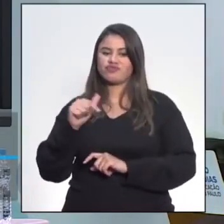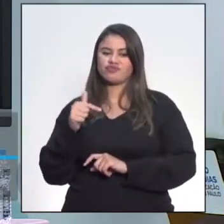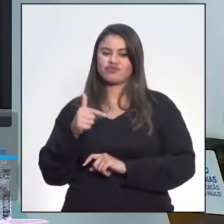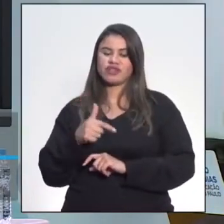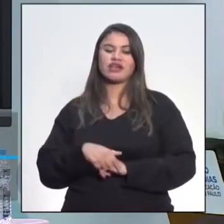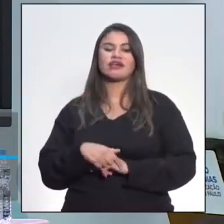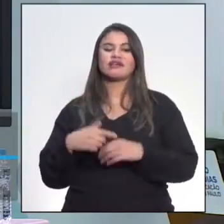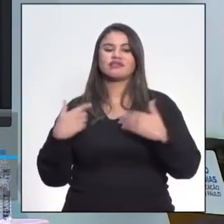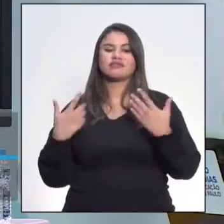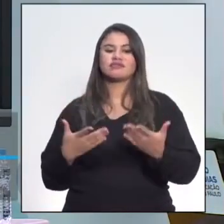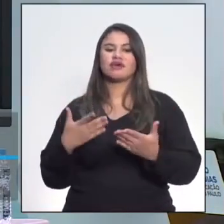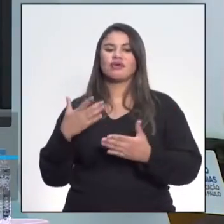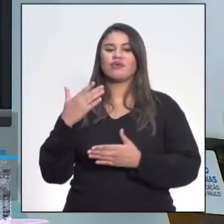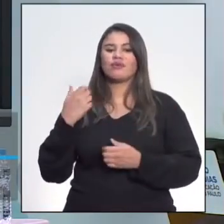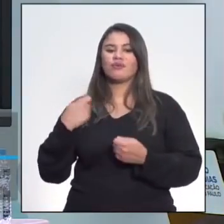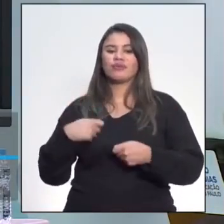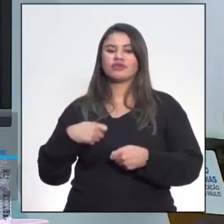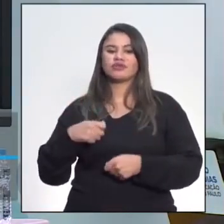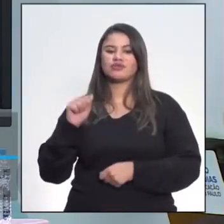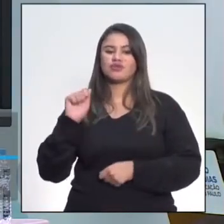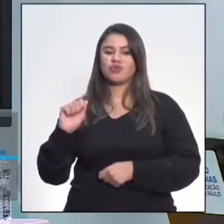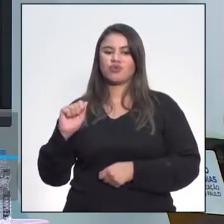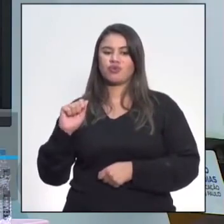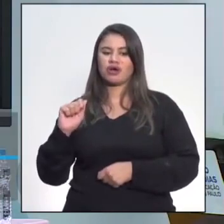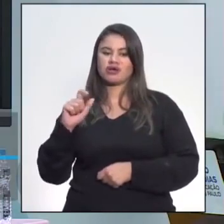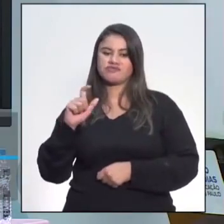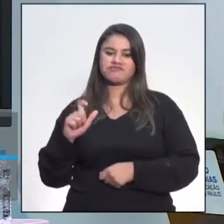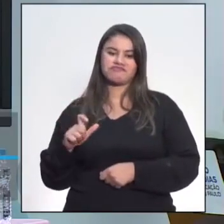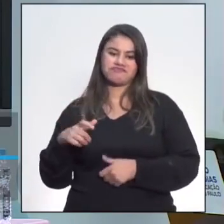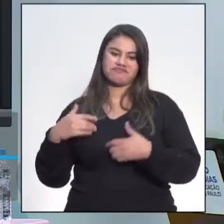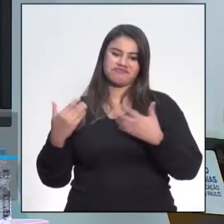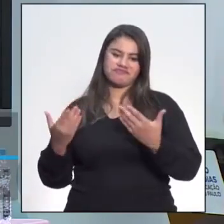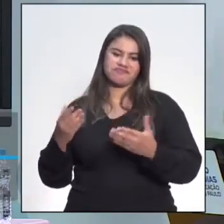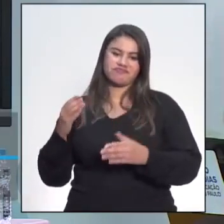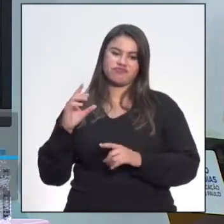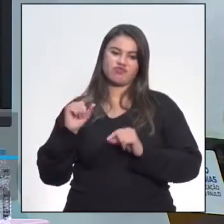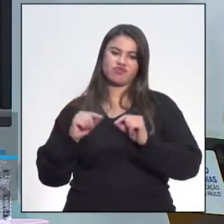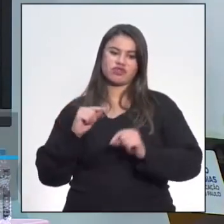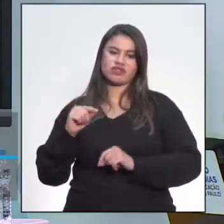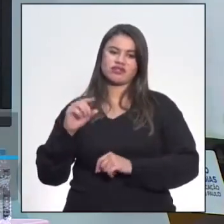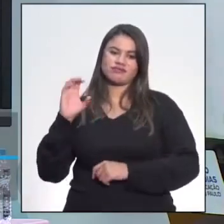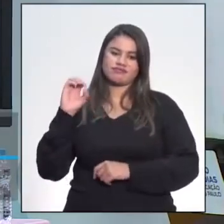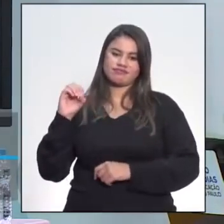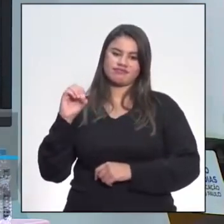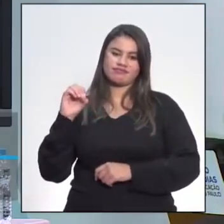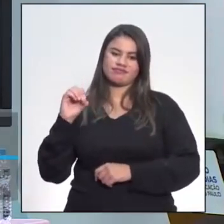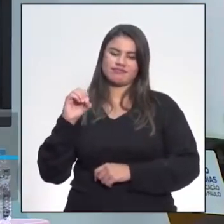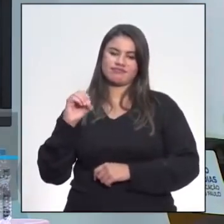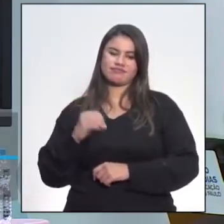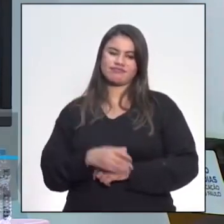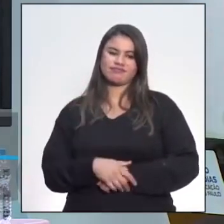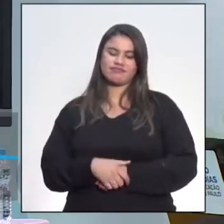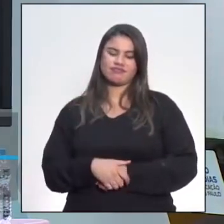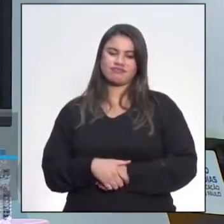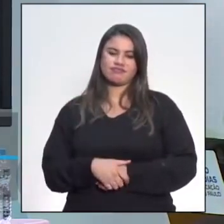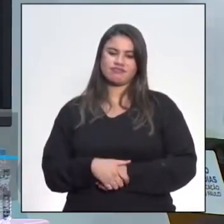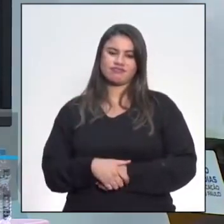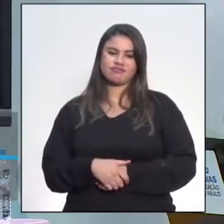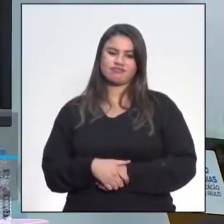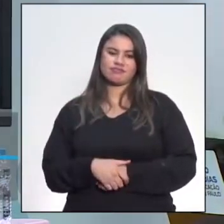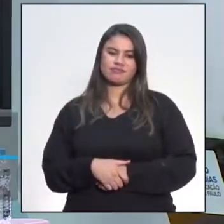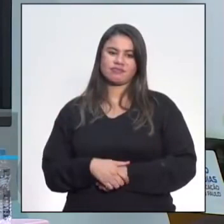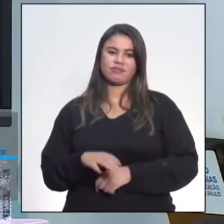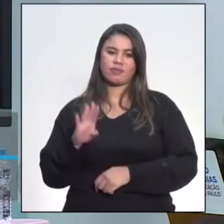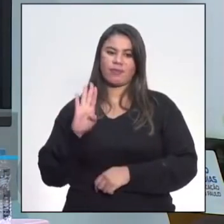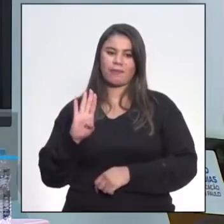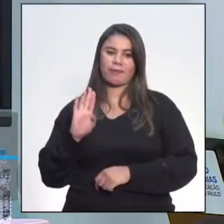então, se eu quero o coeficiente a e o a é o do x, se não tem o x, o coeficiente a vai valer 0. Então, a gente põe aqui 0. E o